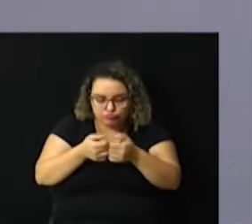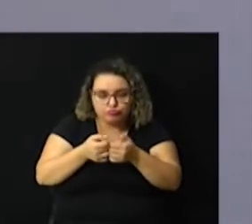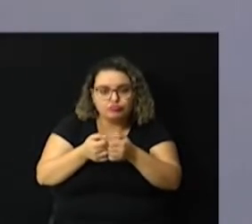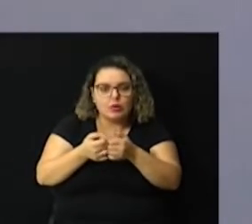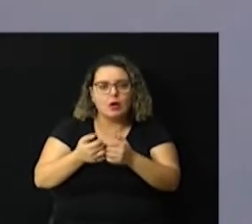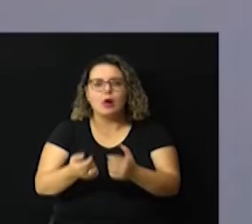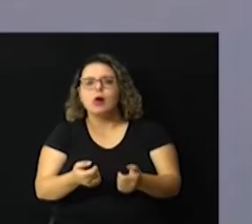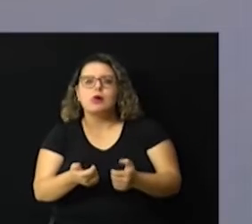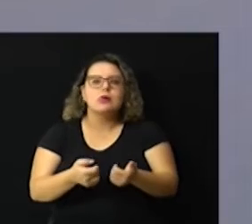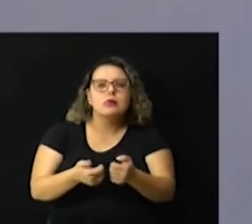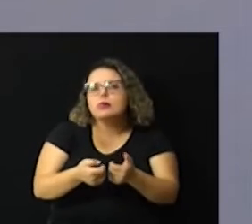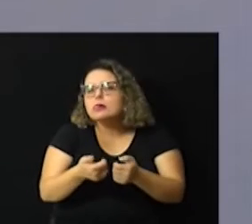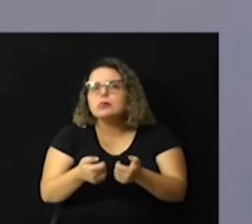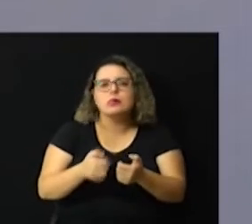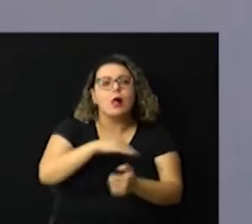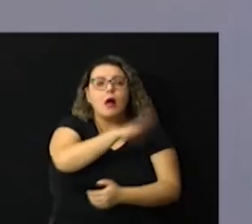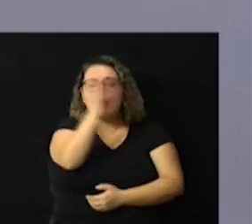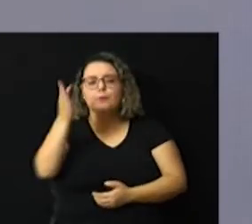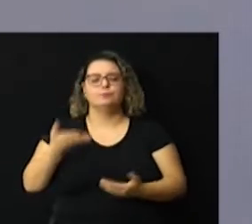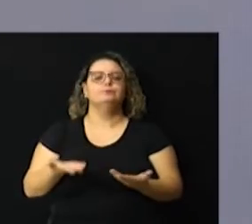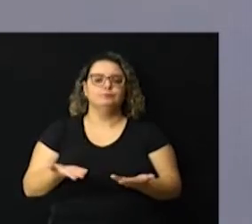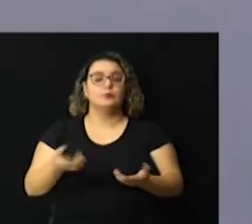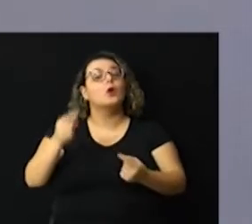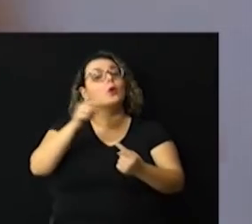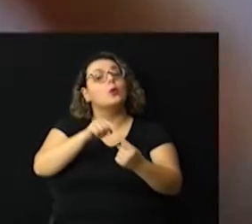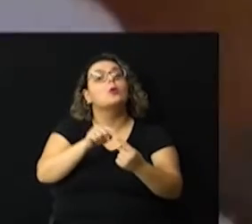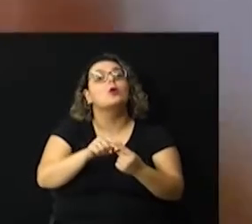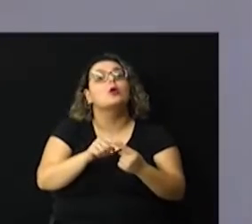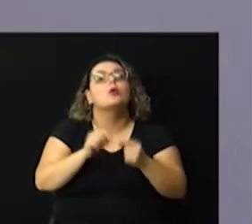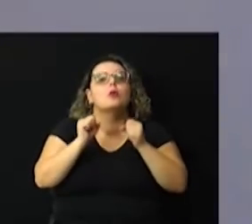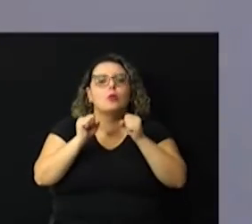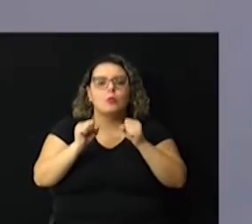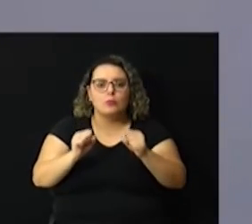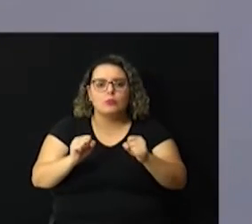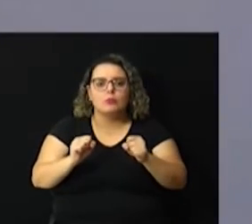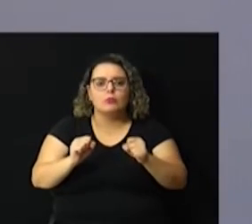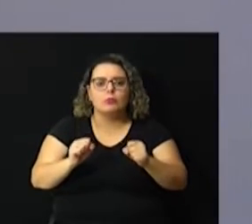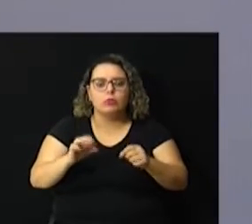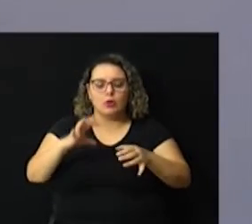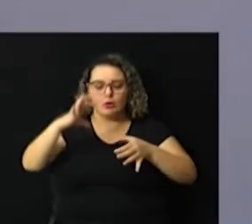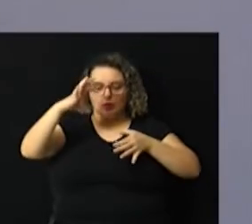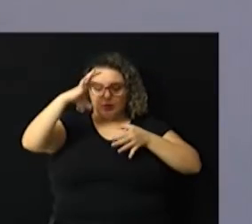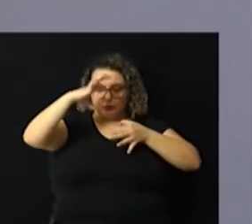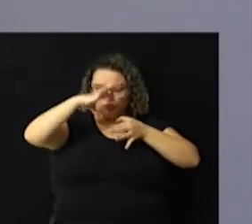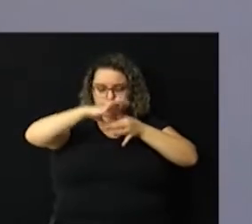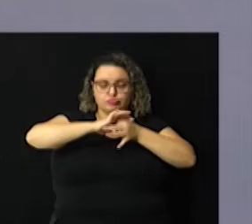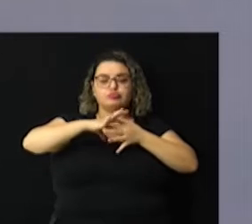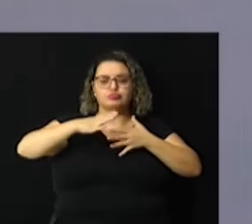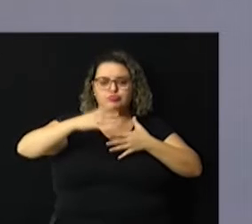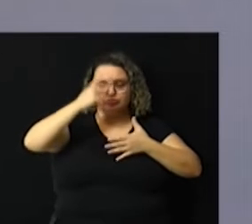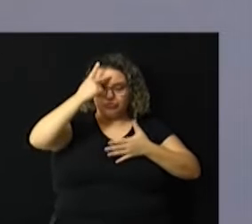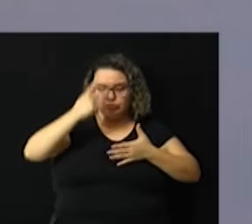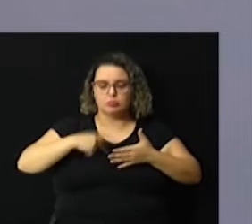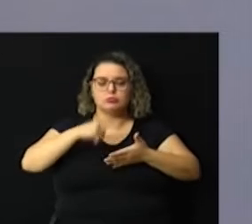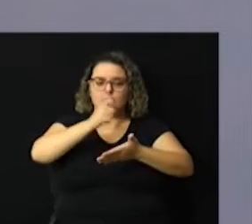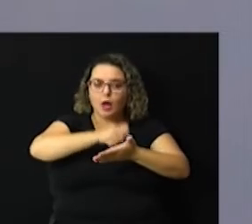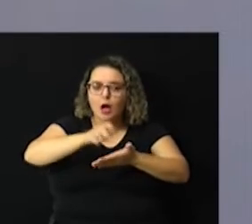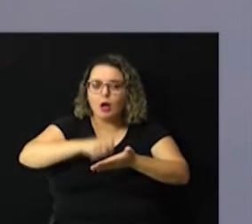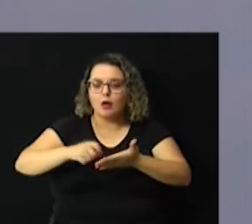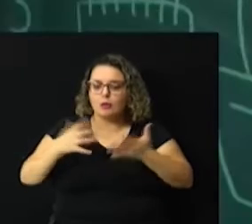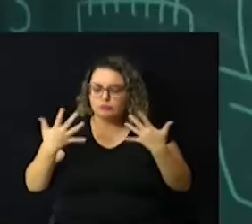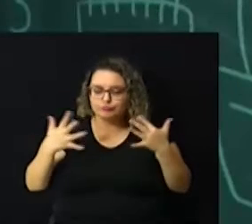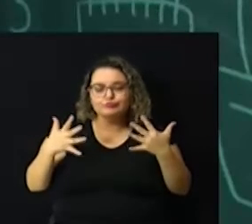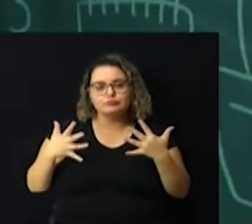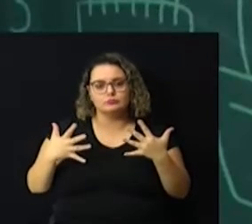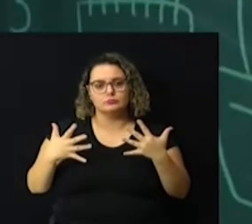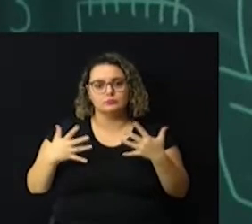ficam no videogame o dia inteiro. Então, o objetivo mesmo era que eles pudessem se conectar num fazer manual. Ô, Natasha, e